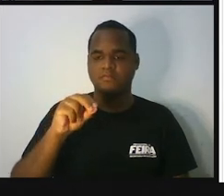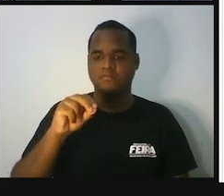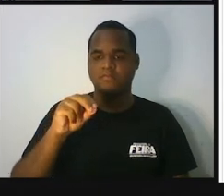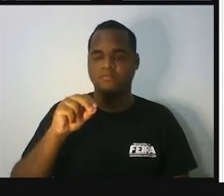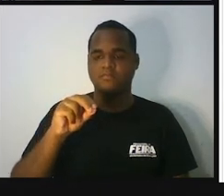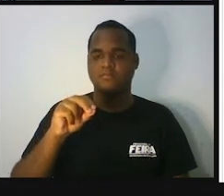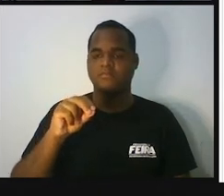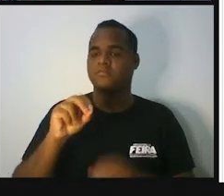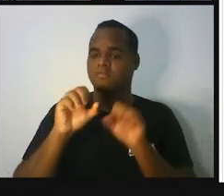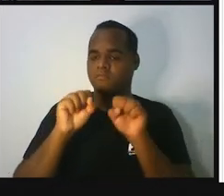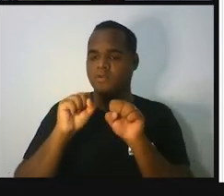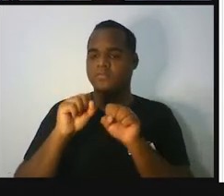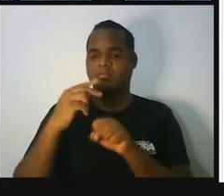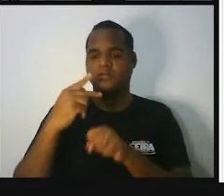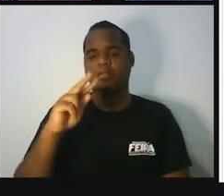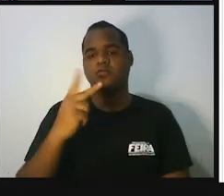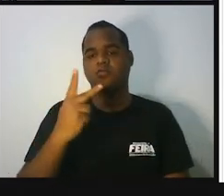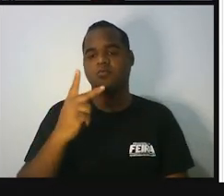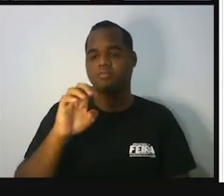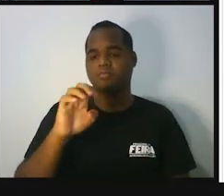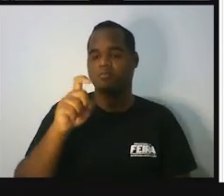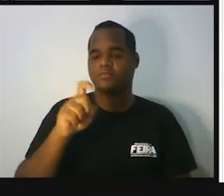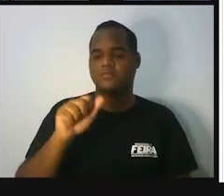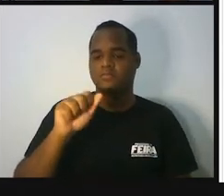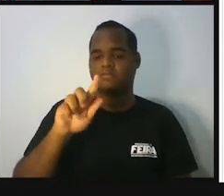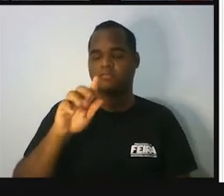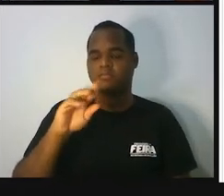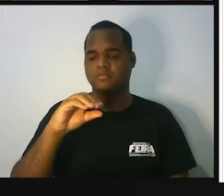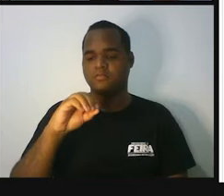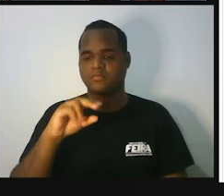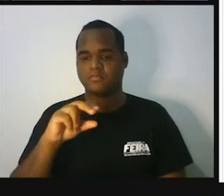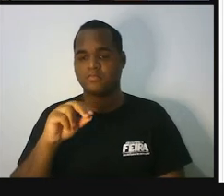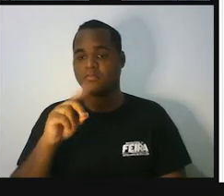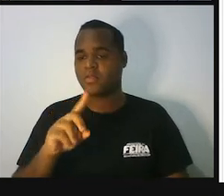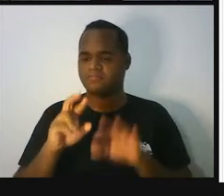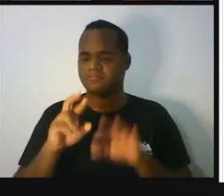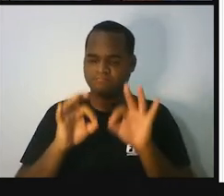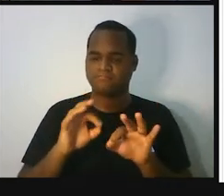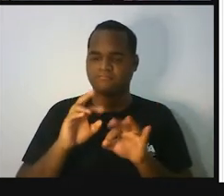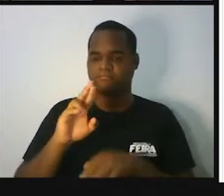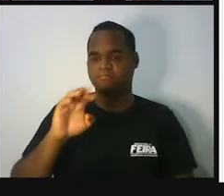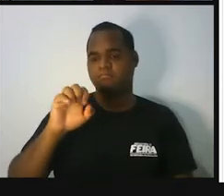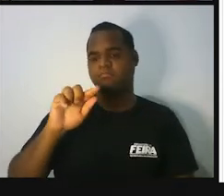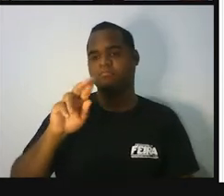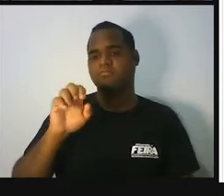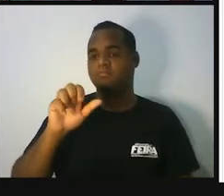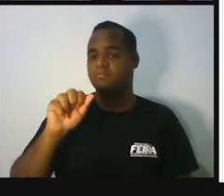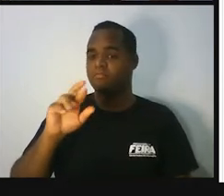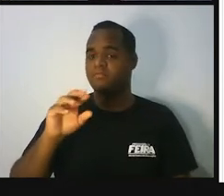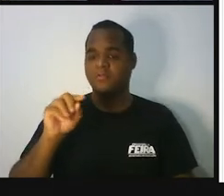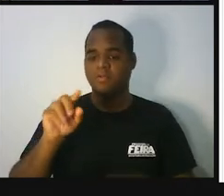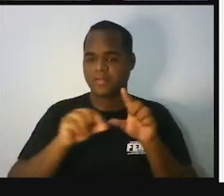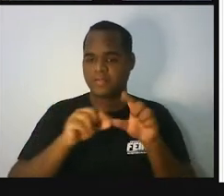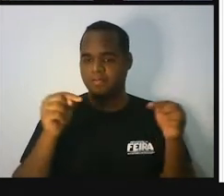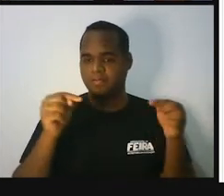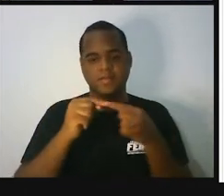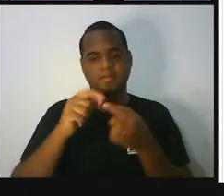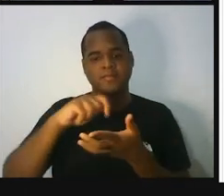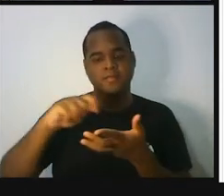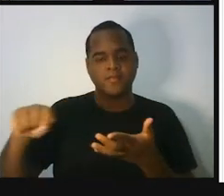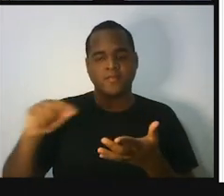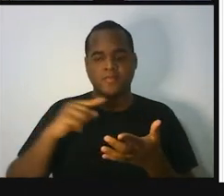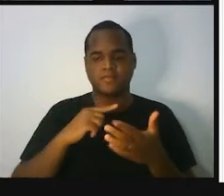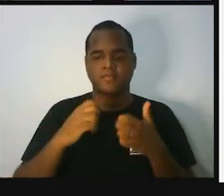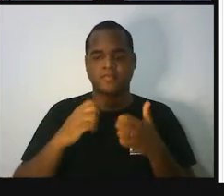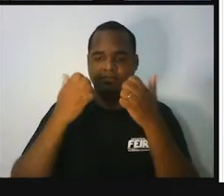E esse hexágono é regular. Por que regular? Eu vou explicar cada coisinha, cada detalhe do que eu estou escrevendo, tá? Por que